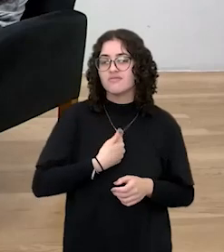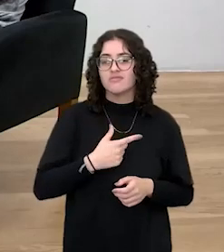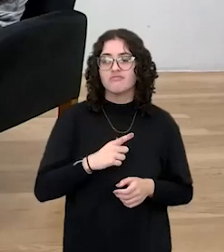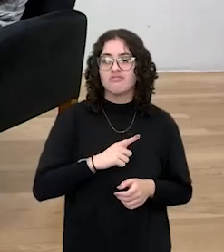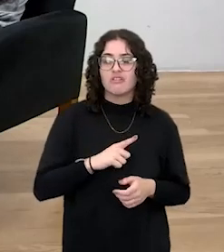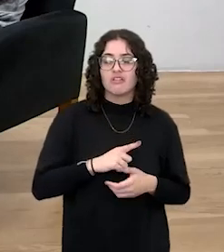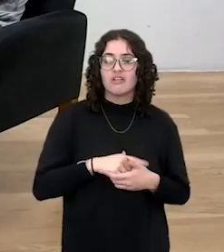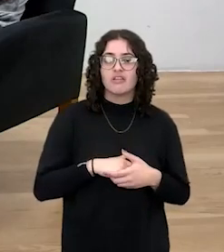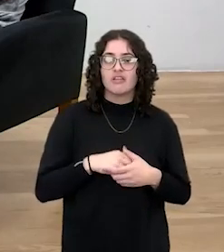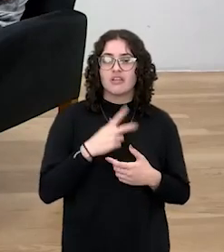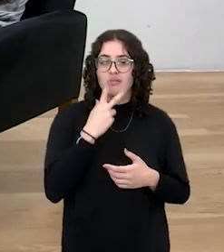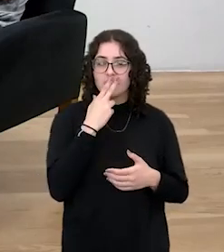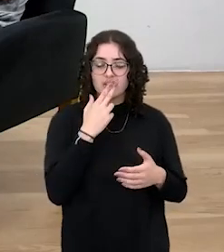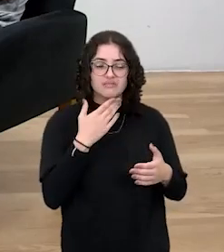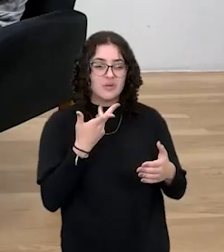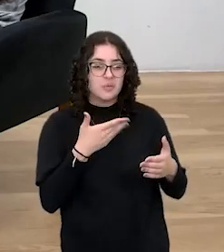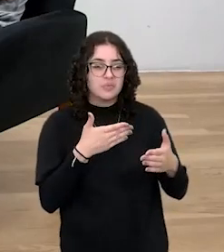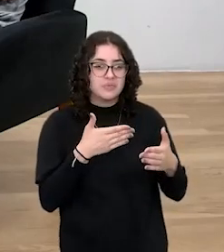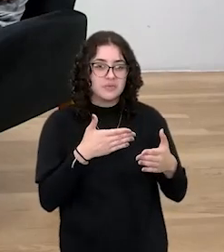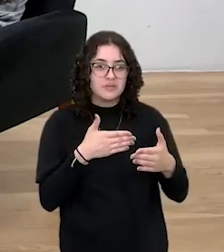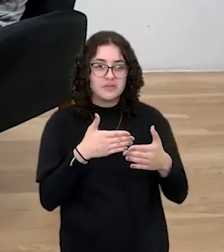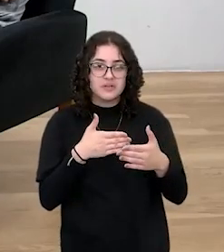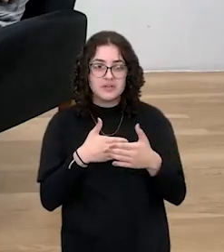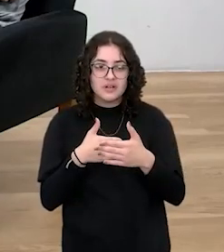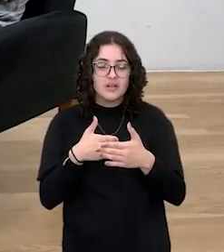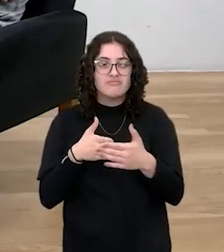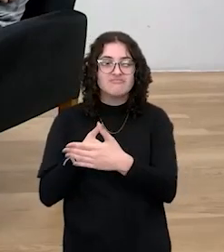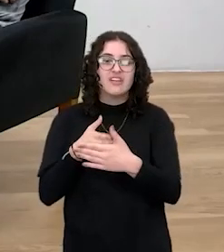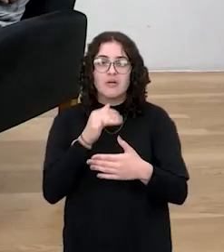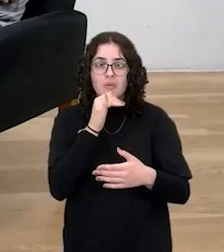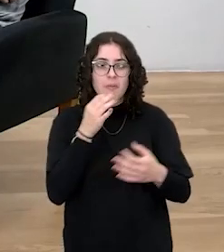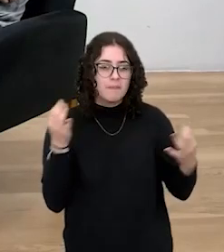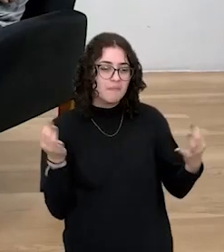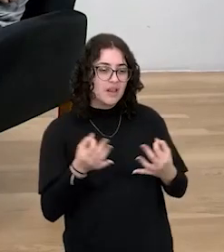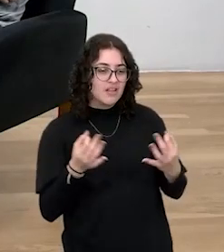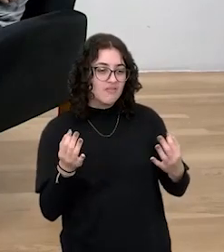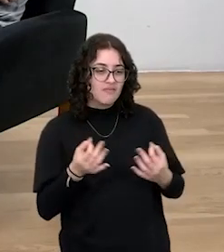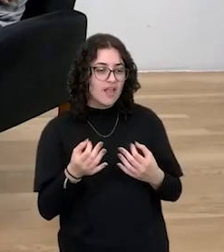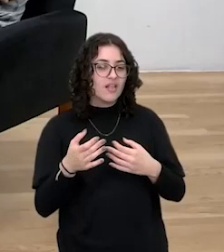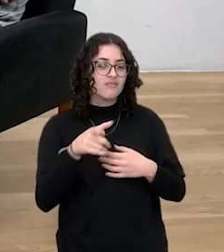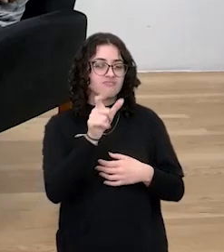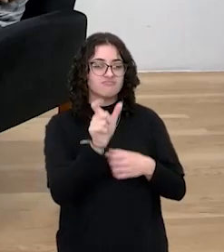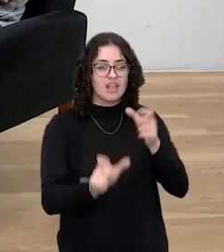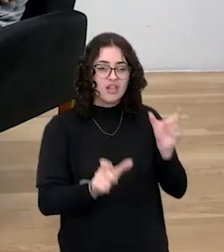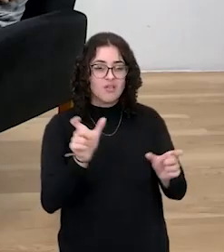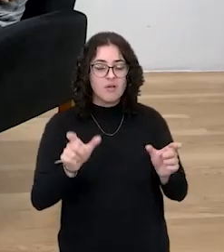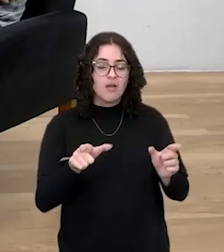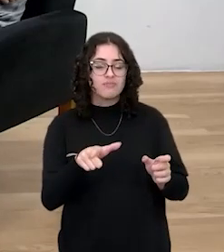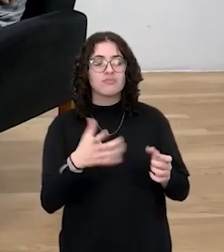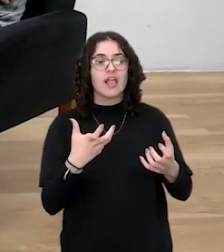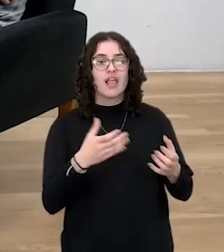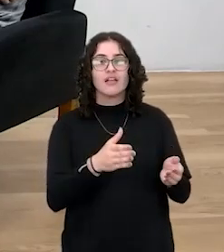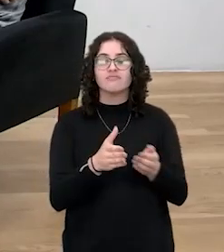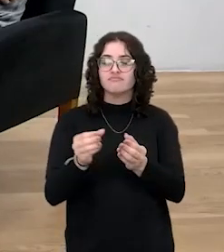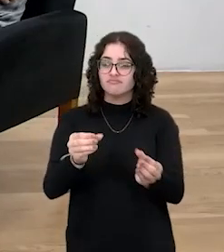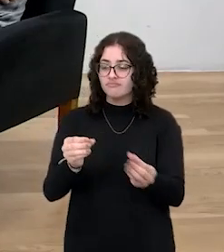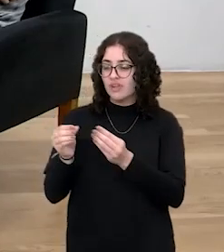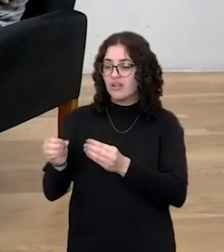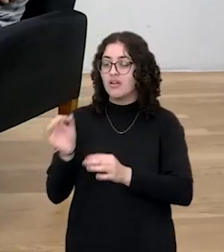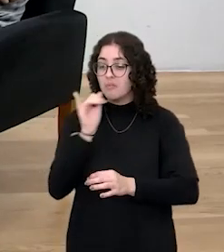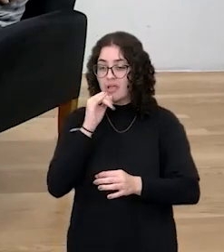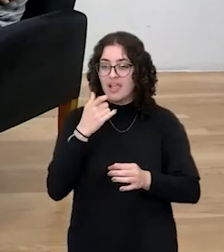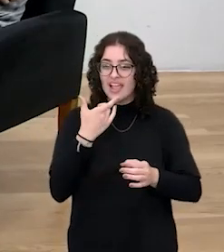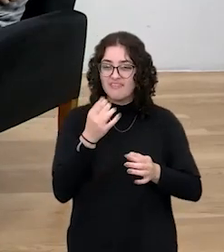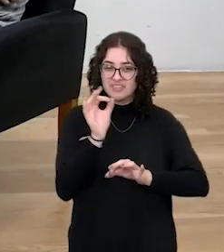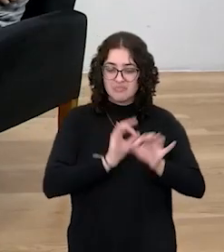um círculo muito estreito de ótimos atores que se encaixariam em qualquer personagem. Quando a gente tenta abrir um pouco esse